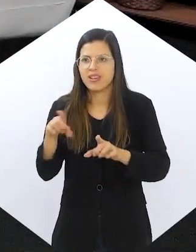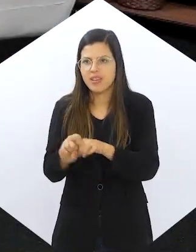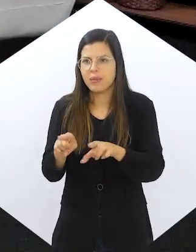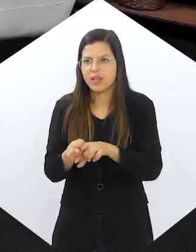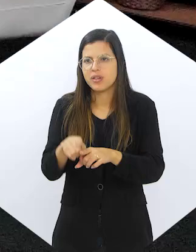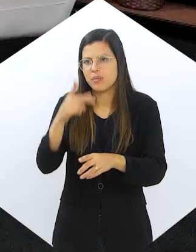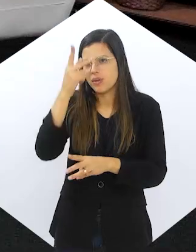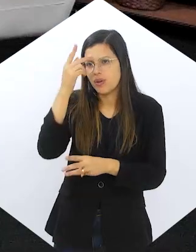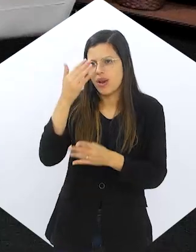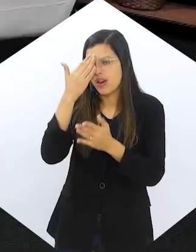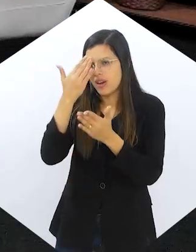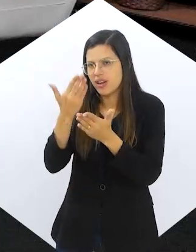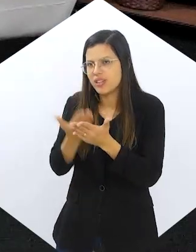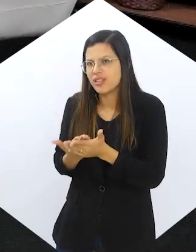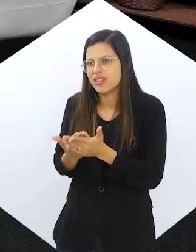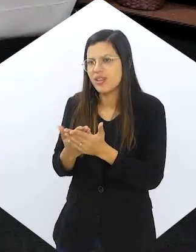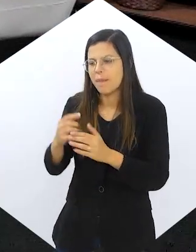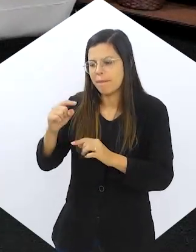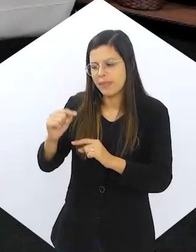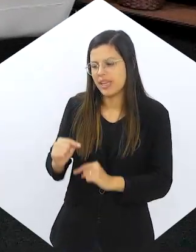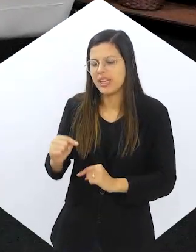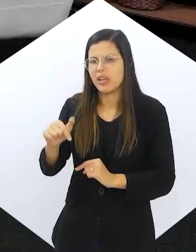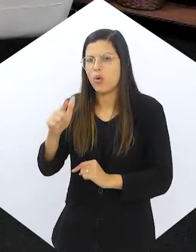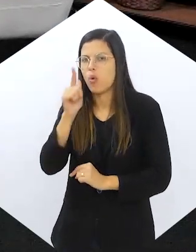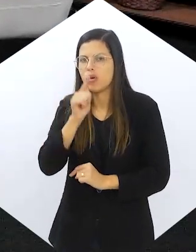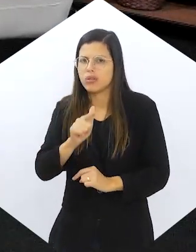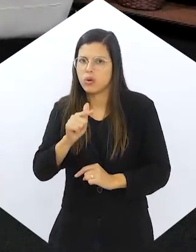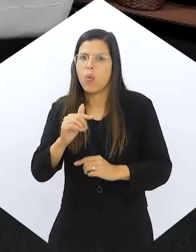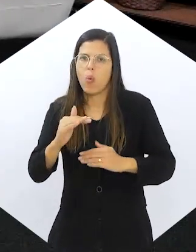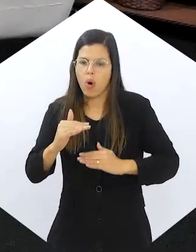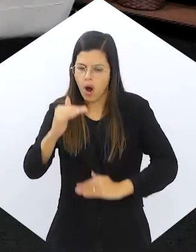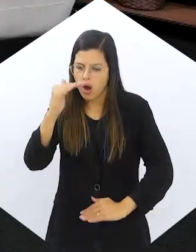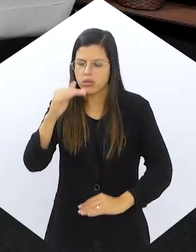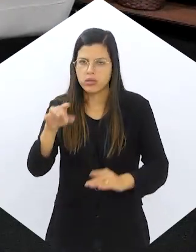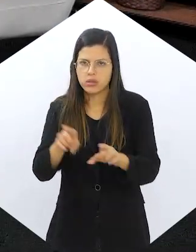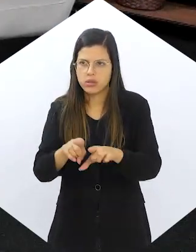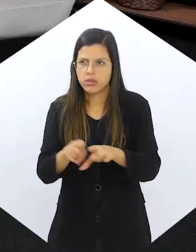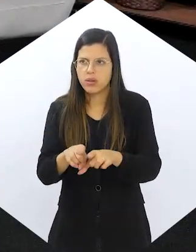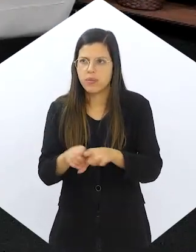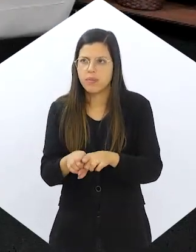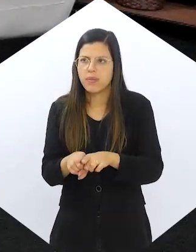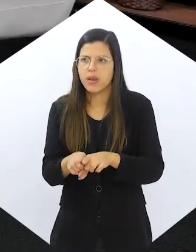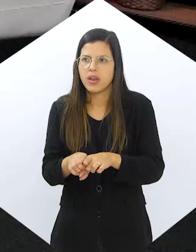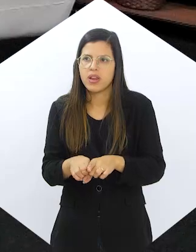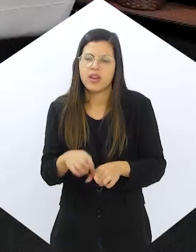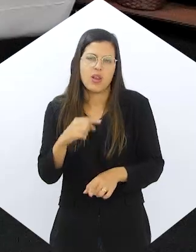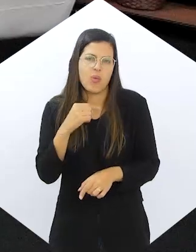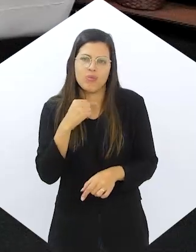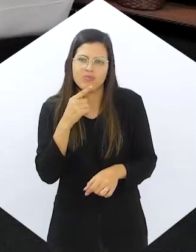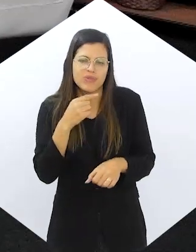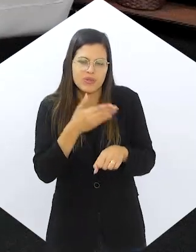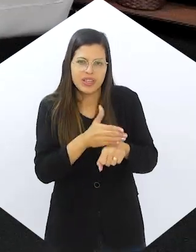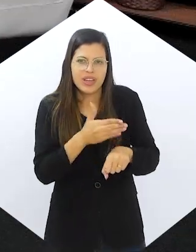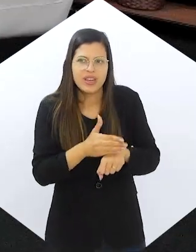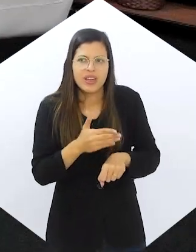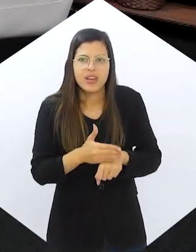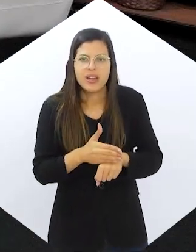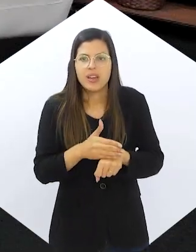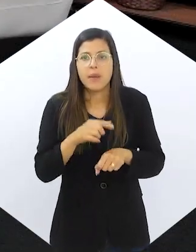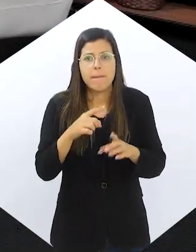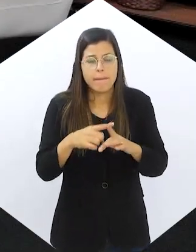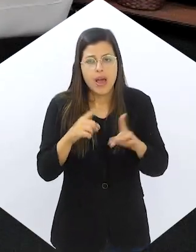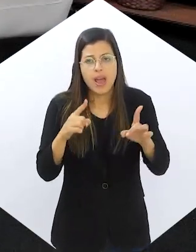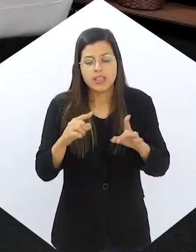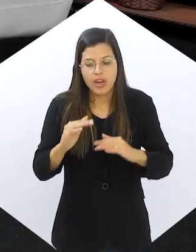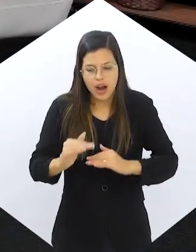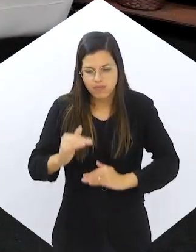Tem também. esse mito que as pessoas acham, pequenininho eu consigo ensinar. Não, O grande é. você também consegue ensinar. Eu não adestrei o meu desde pequenininho, agora ele não tem mais jeito. Tem Tem